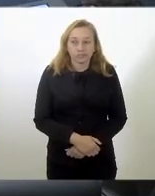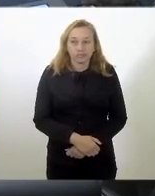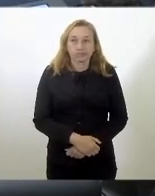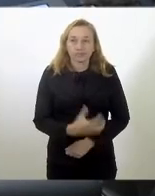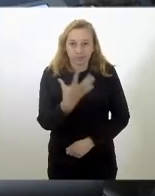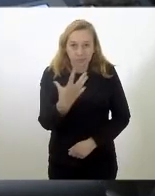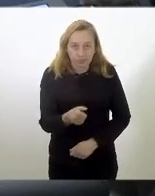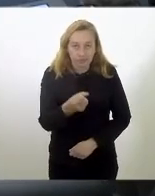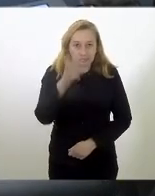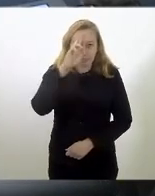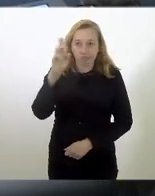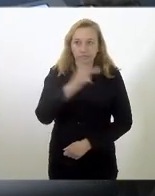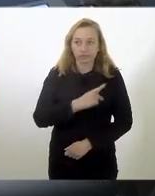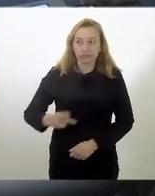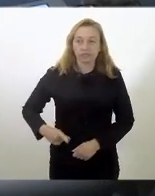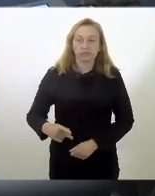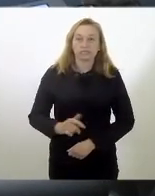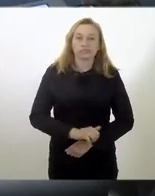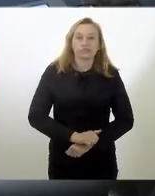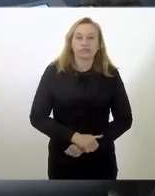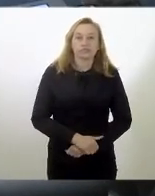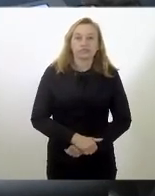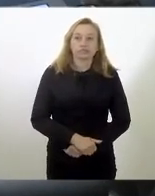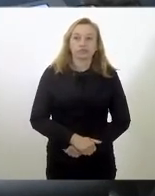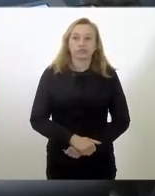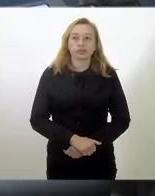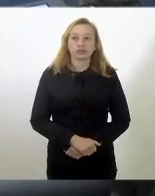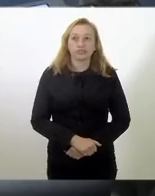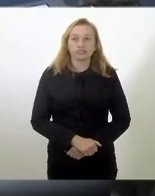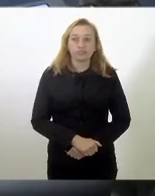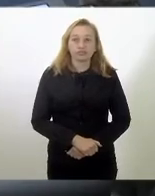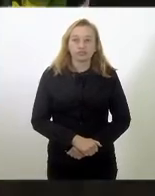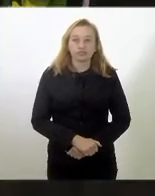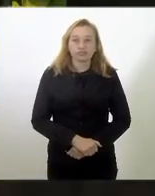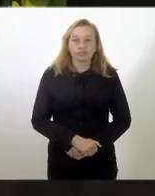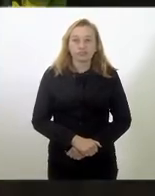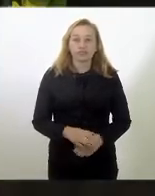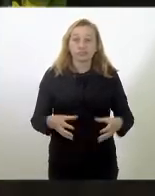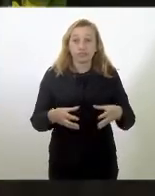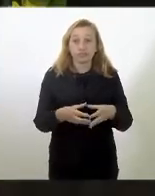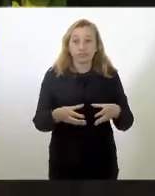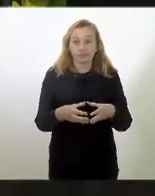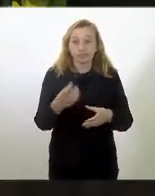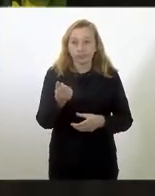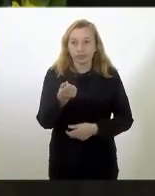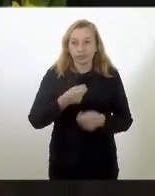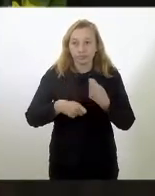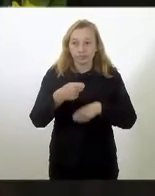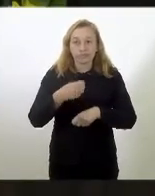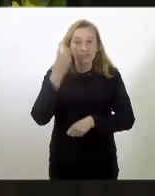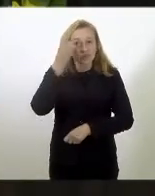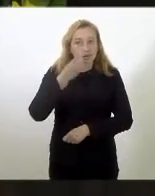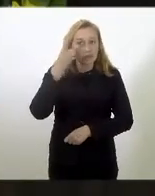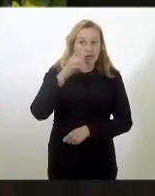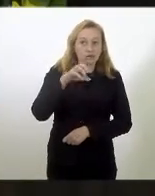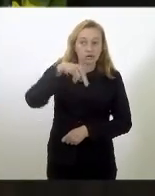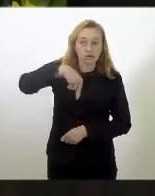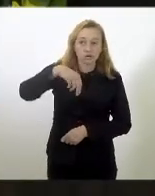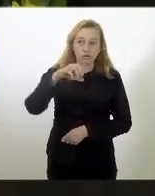Parecer favorável, senhor presidente. Te amo. Pela Comissão de Economia, deputado Noel de